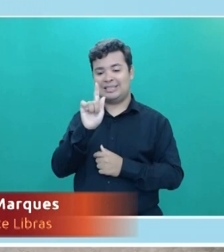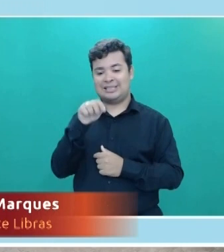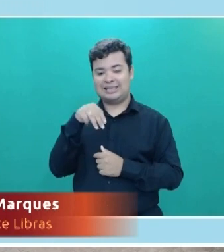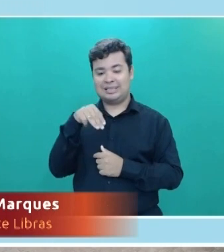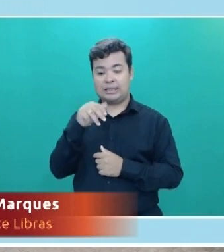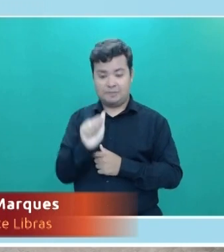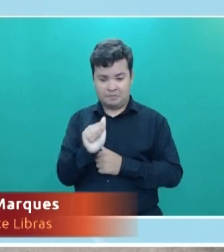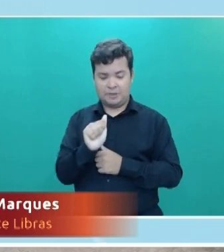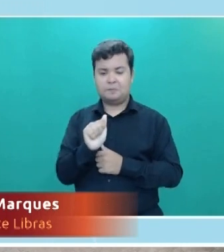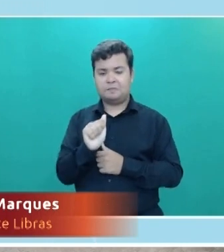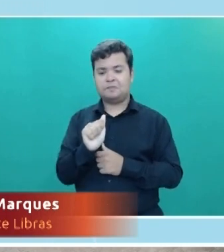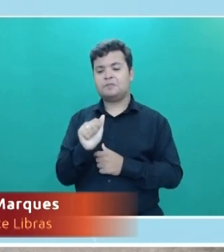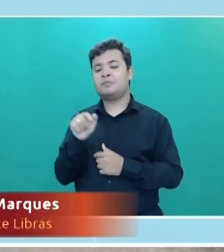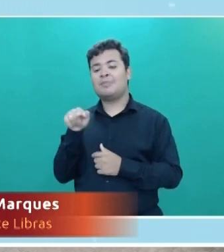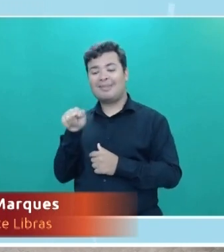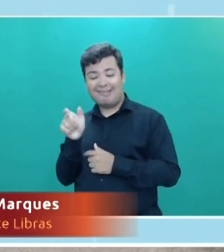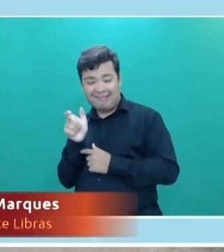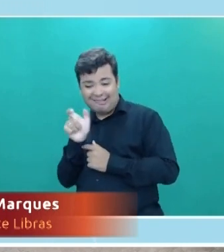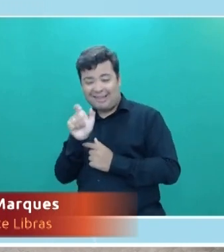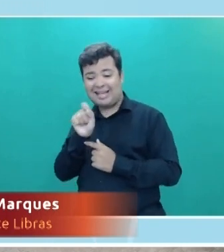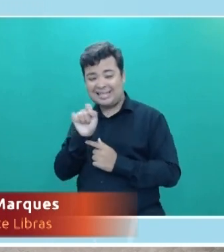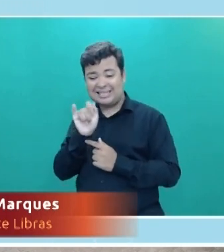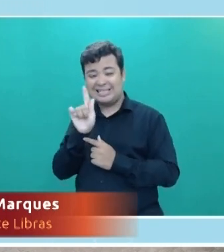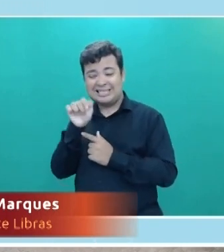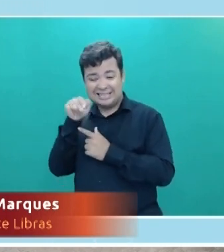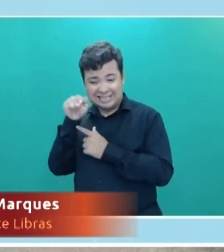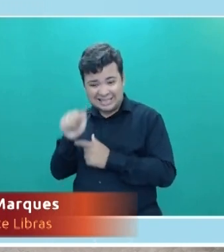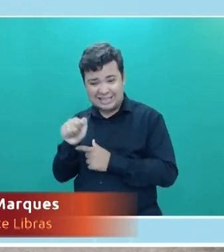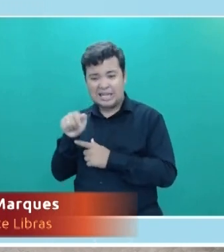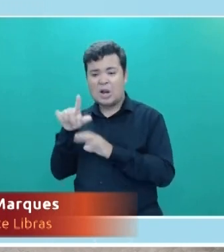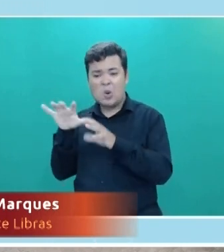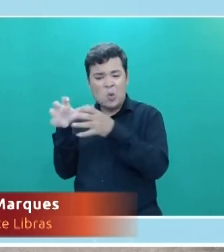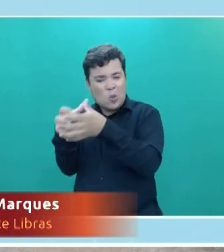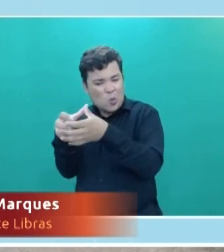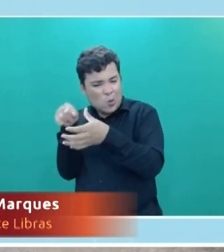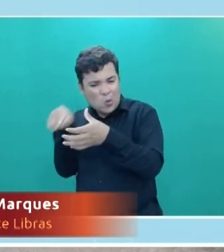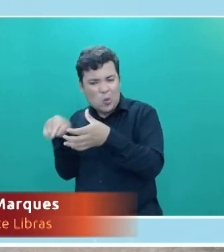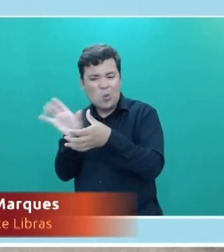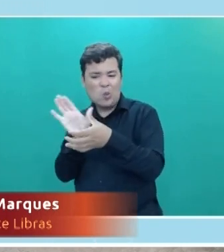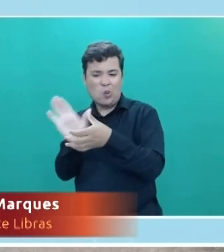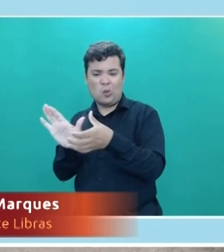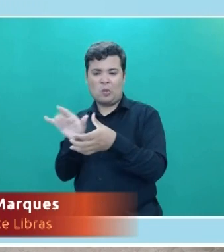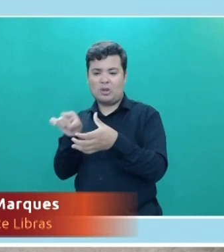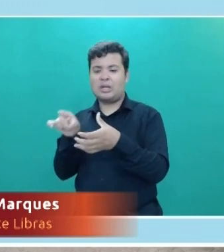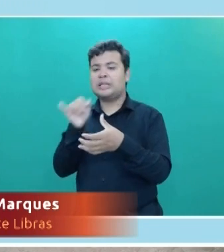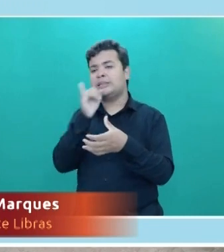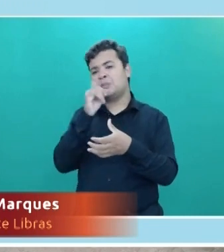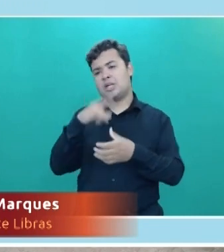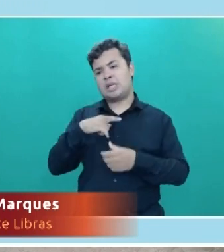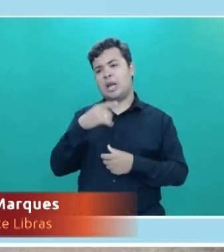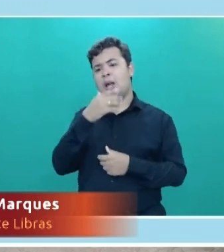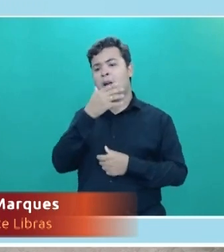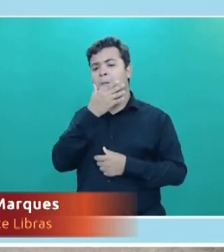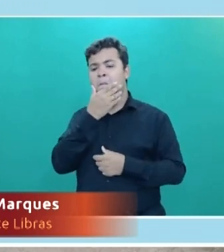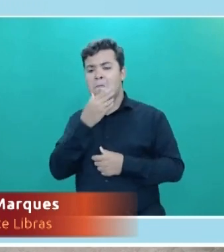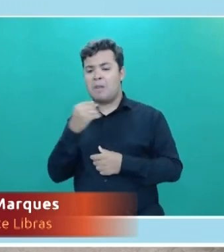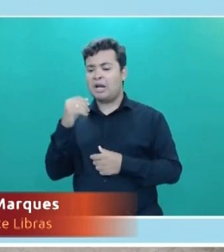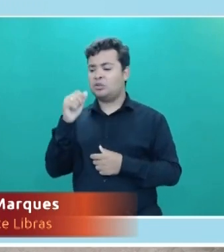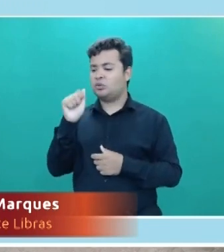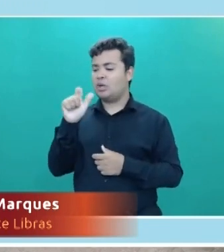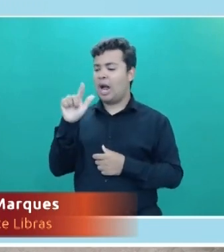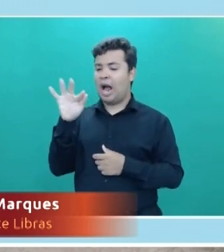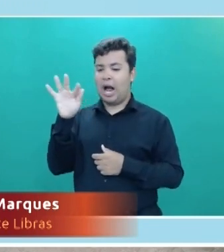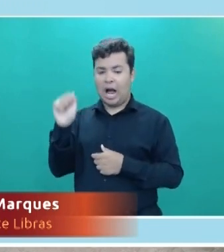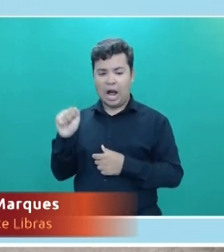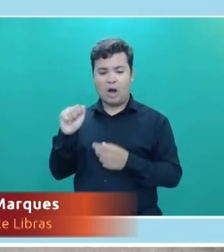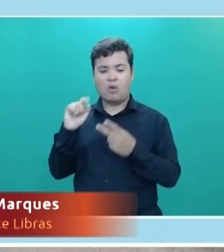Essa classificação, essa ordem que eles criaram, uma ordem sexual, né? De macho alfa, macho sigma, que está acima do alfa, né?